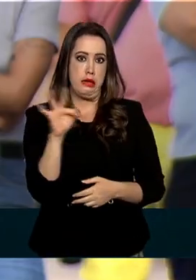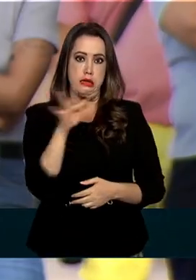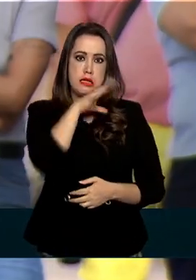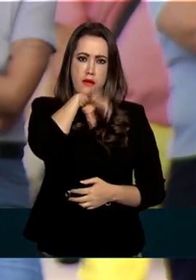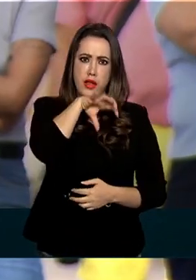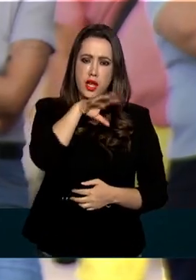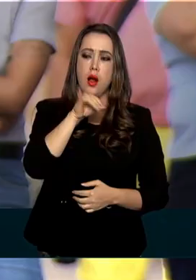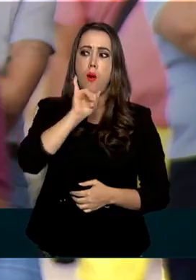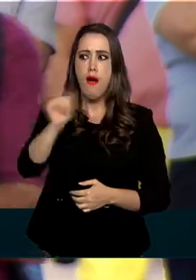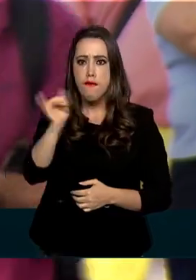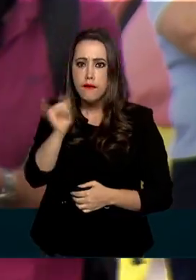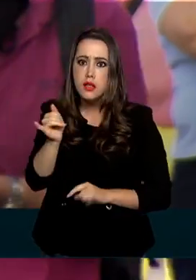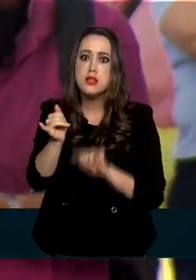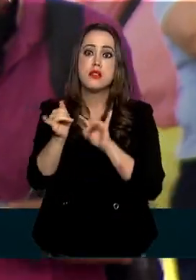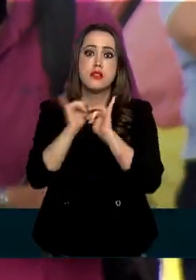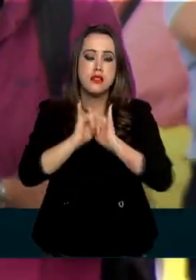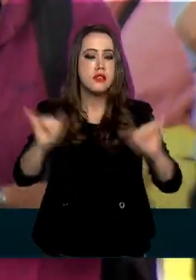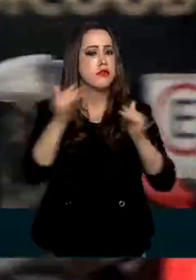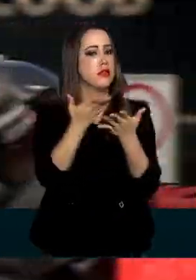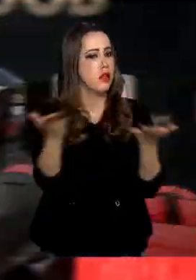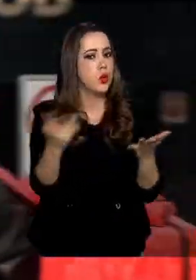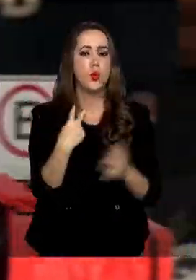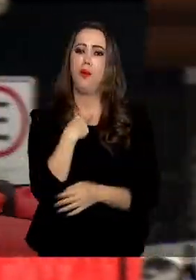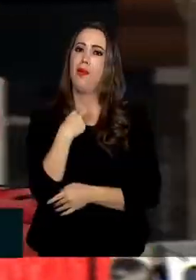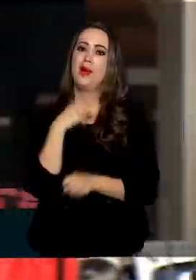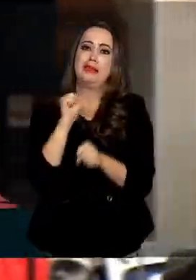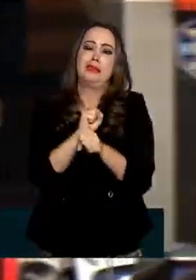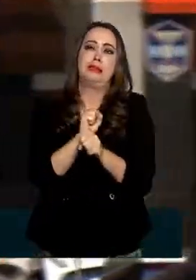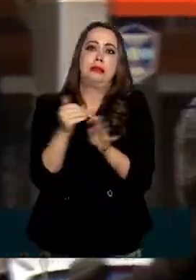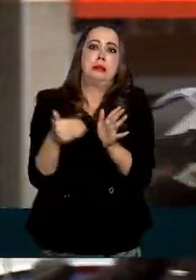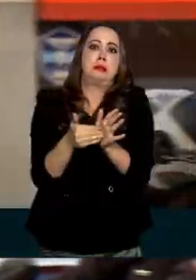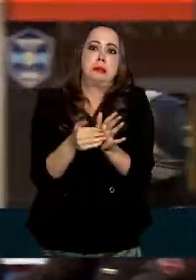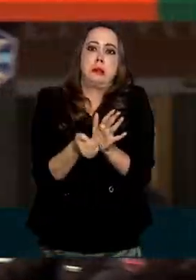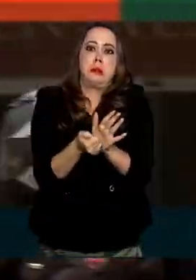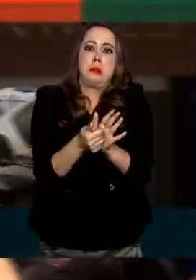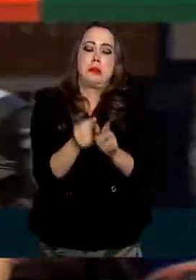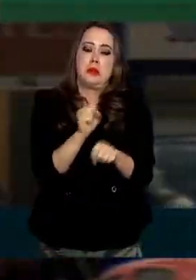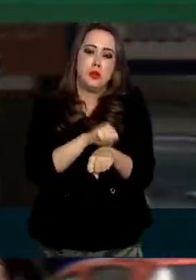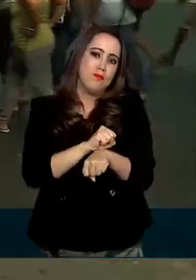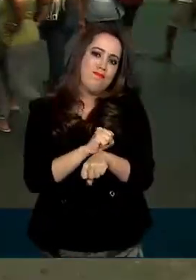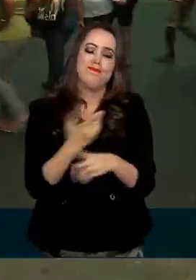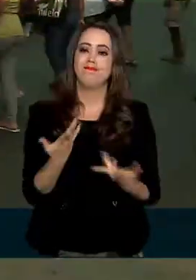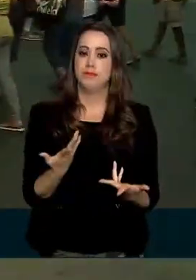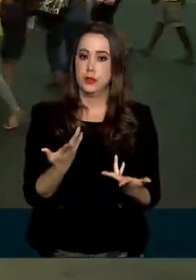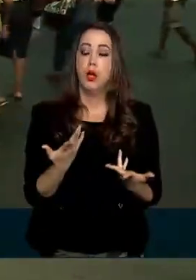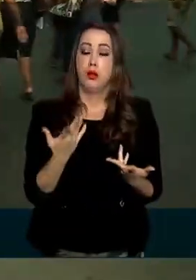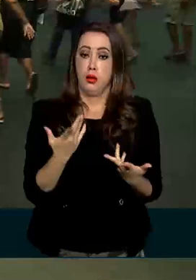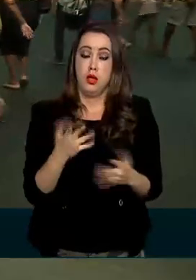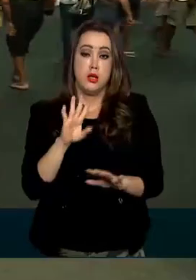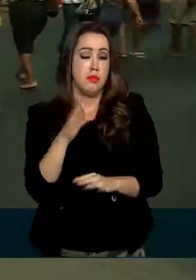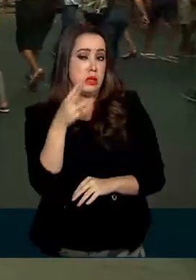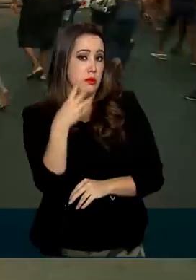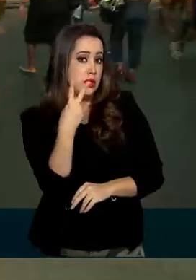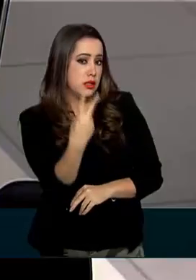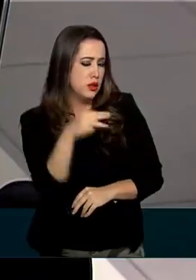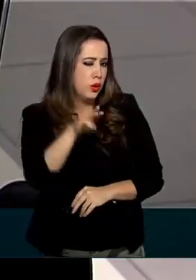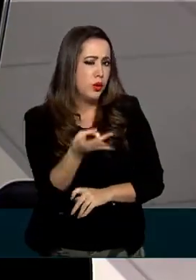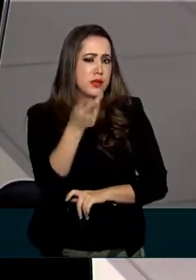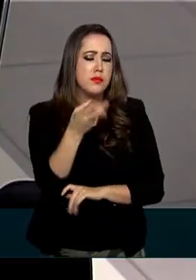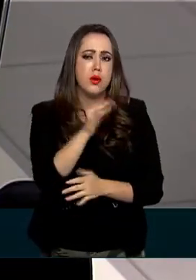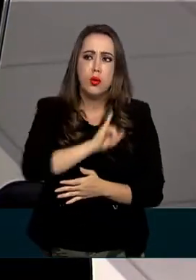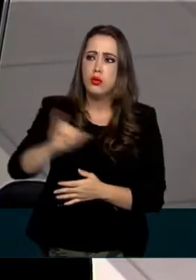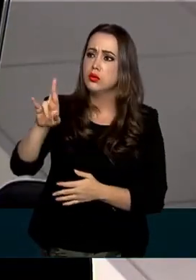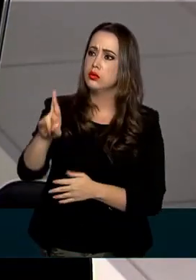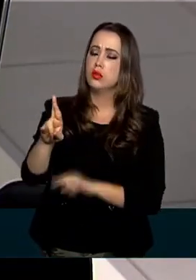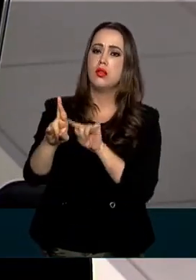para que os contribuintes não deixem para a última hora. A expectativa é que 32 milhões de declarações